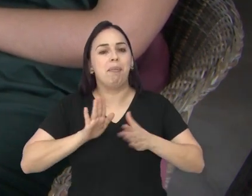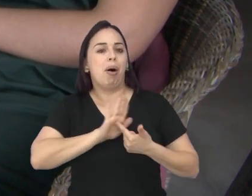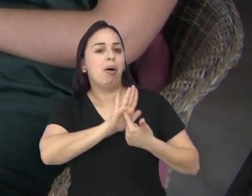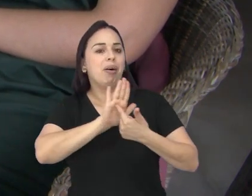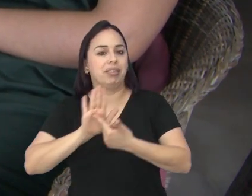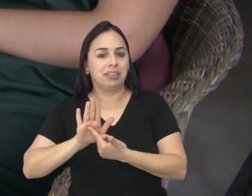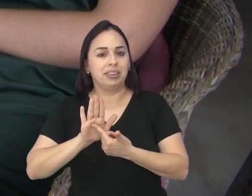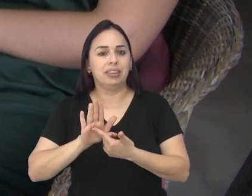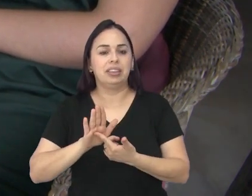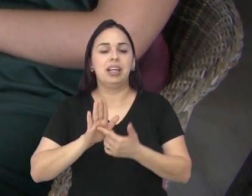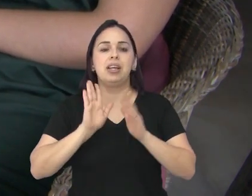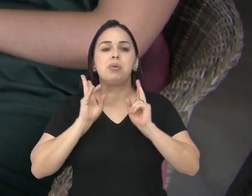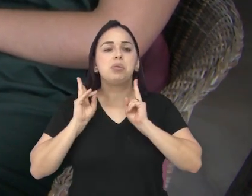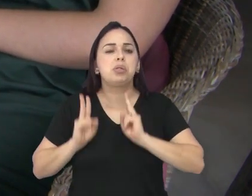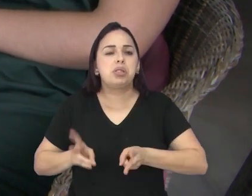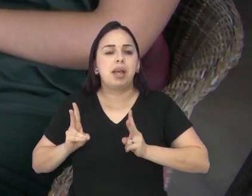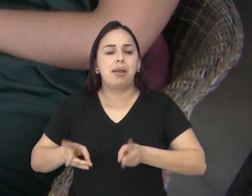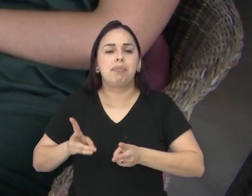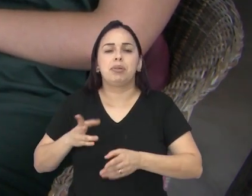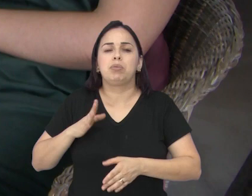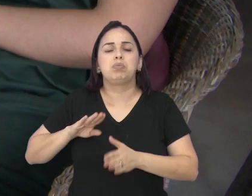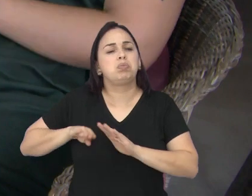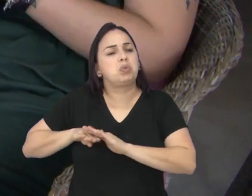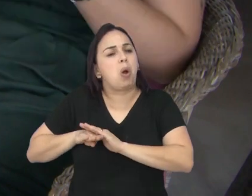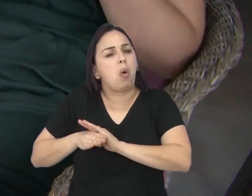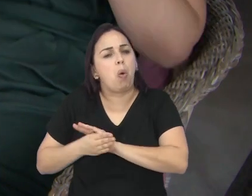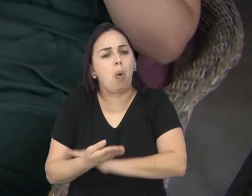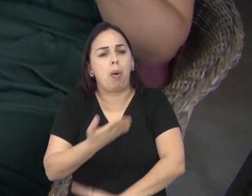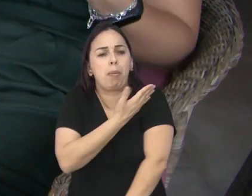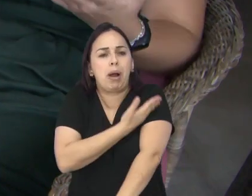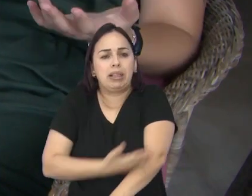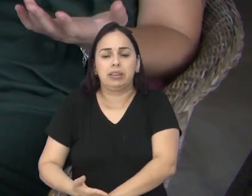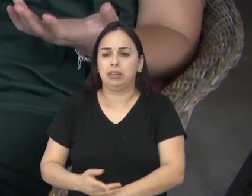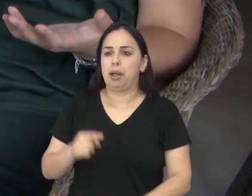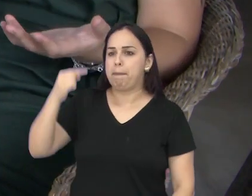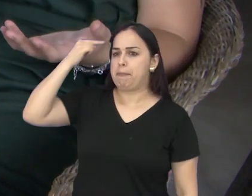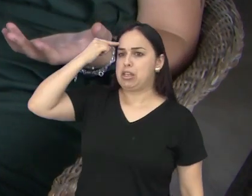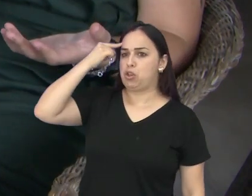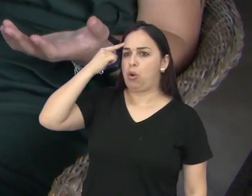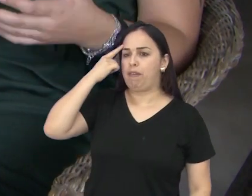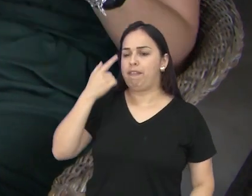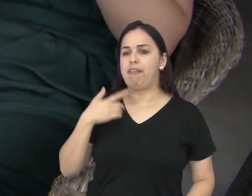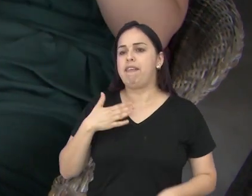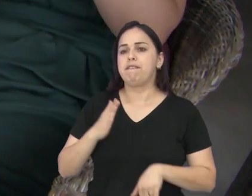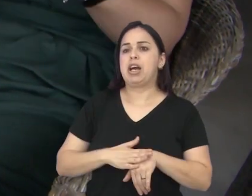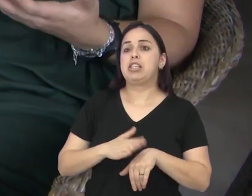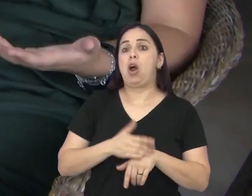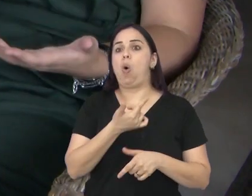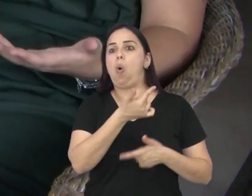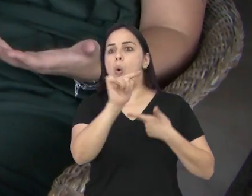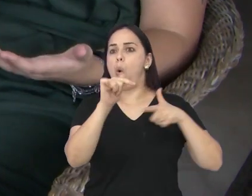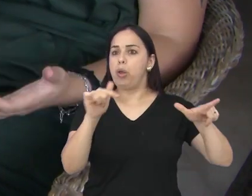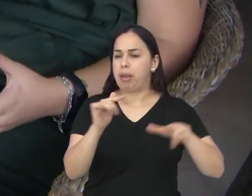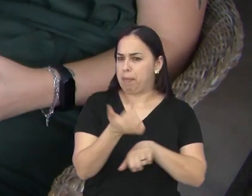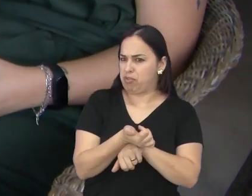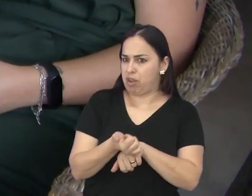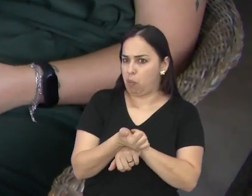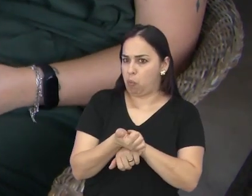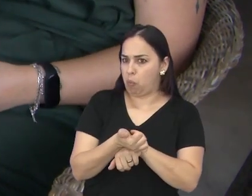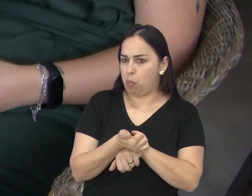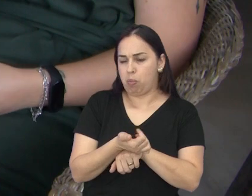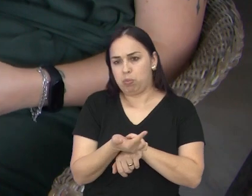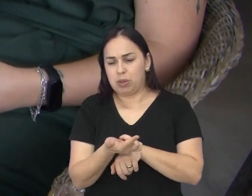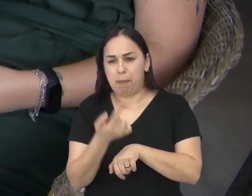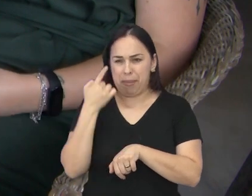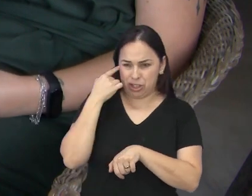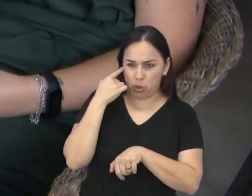coisa que sempre existiu na minha vida, né? Você chegou a pensar em fazer alguma coisa? Alguma outra coisa?